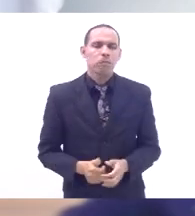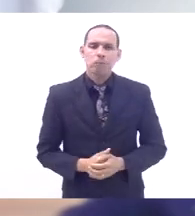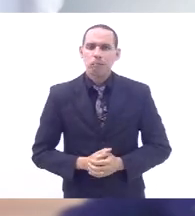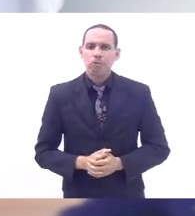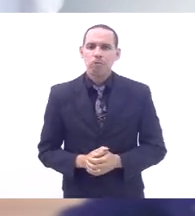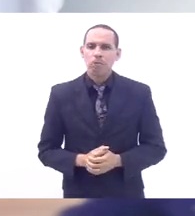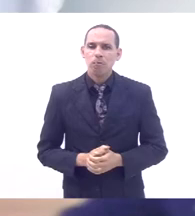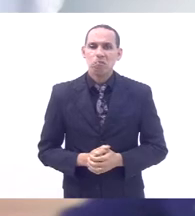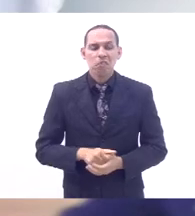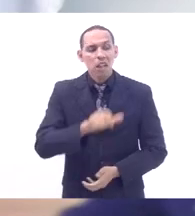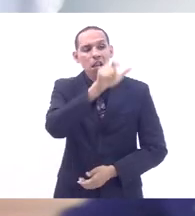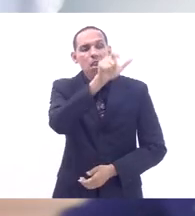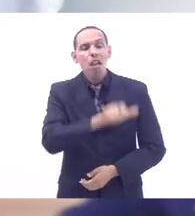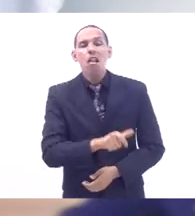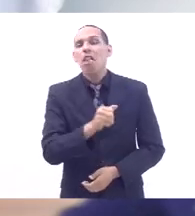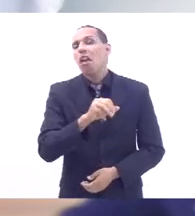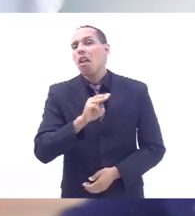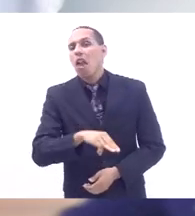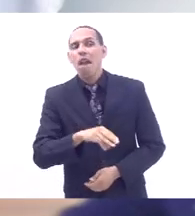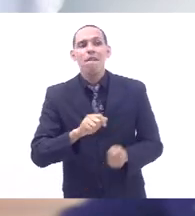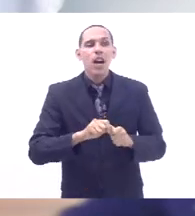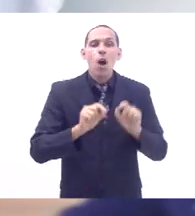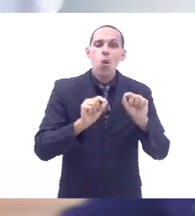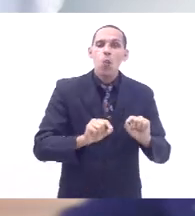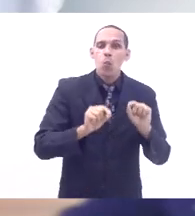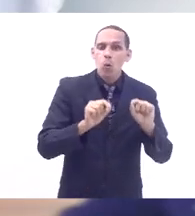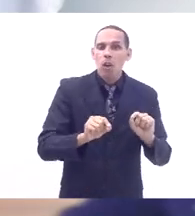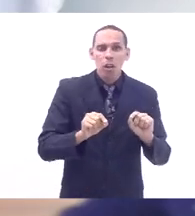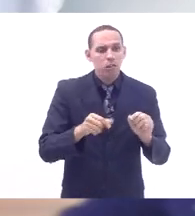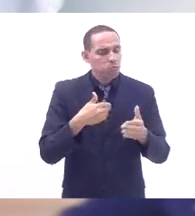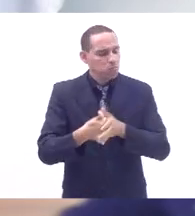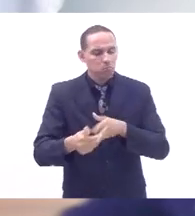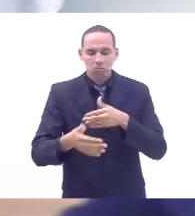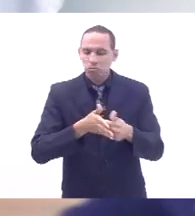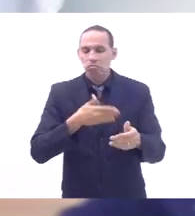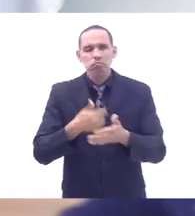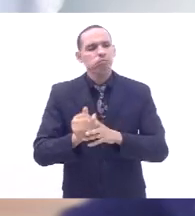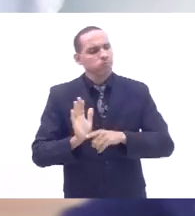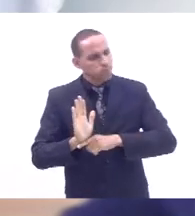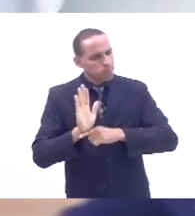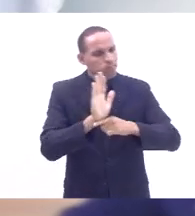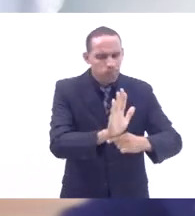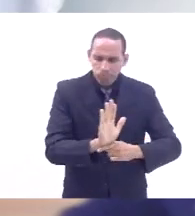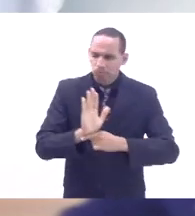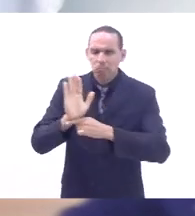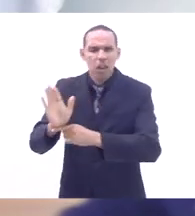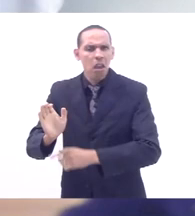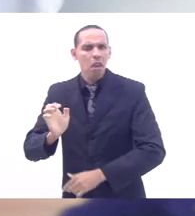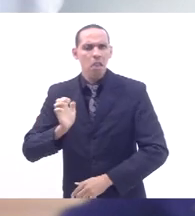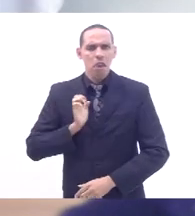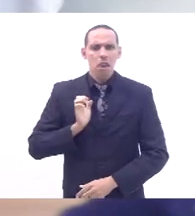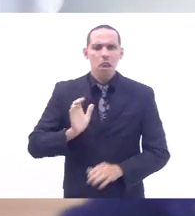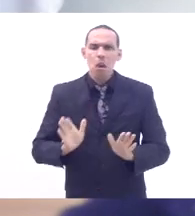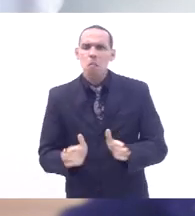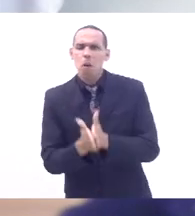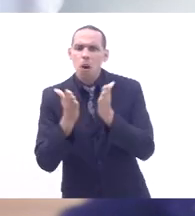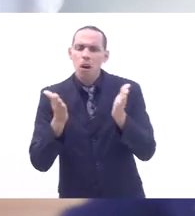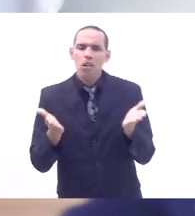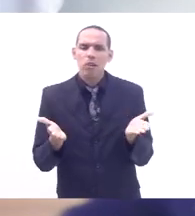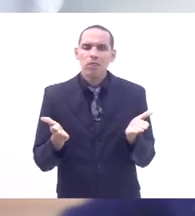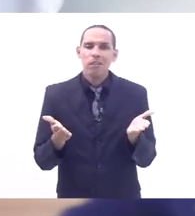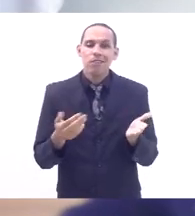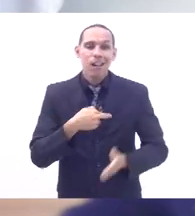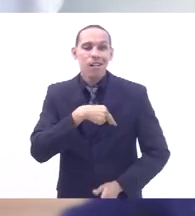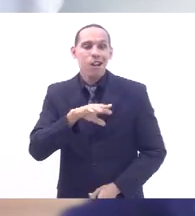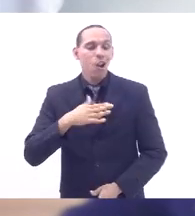do que ele seja, do que ele faça na vida ou não. Pode ser rico, pode ser pobre. E eu gosto de